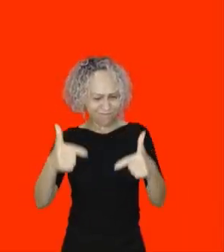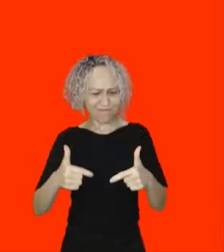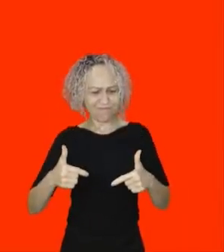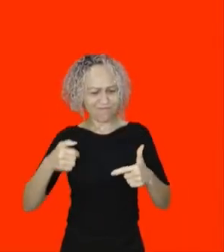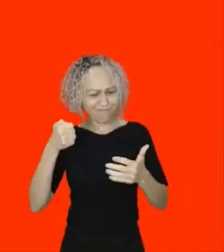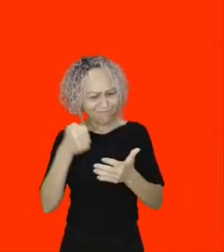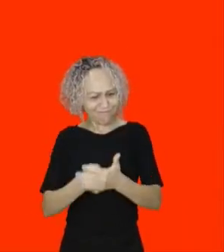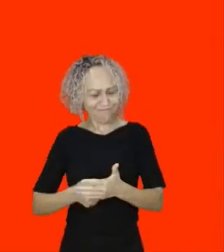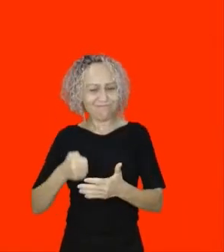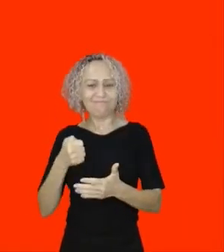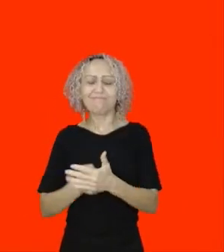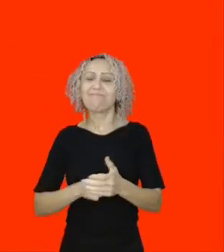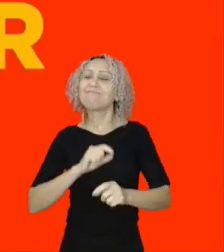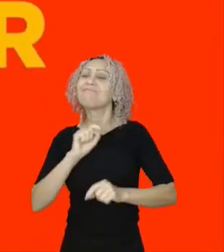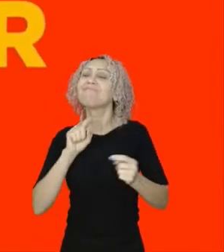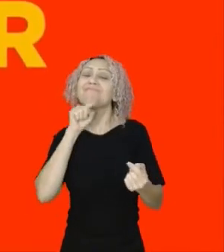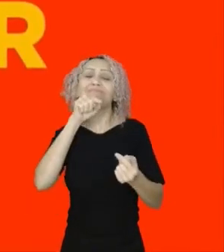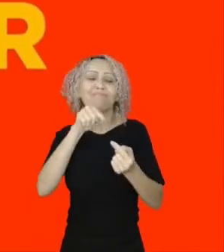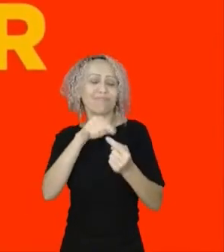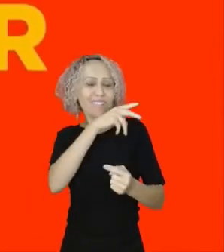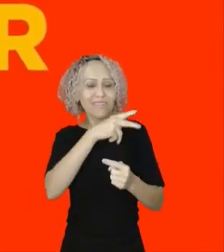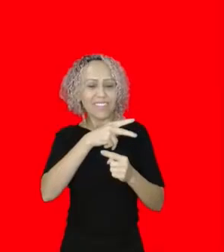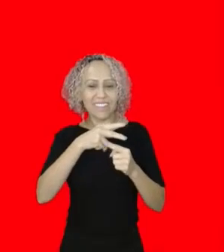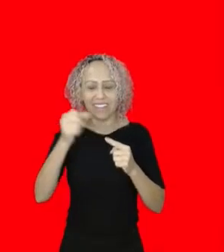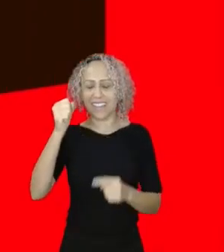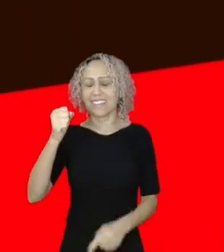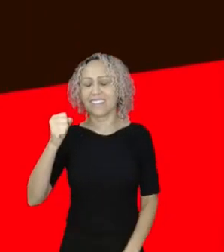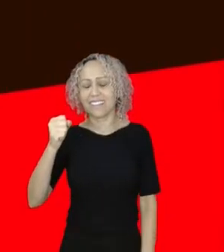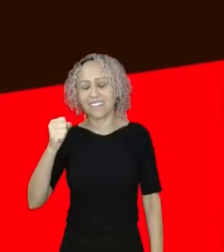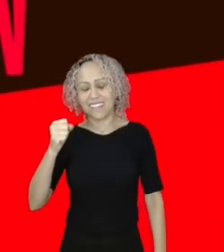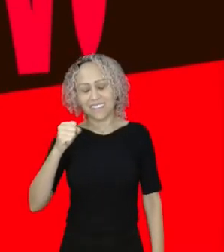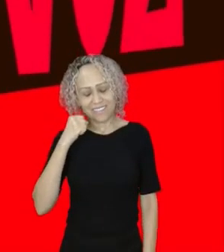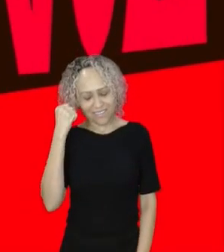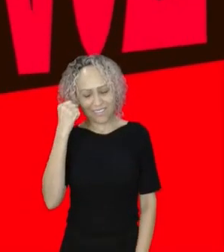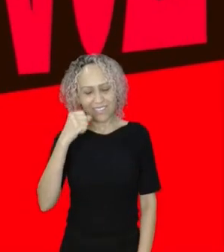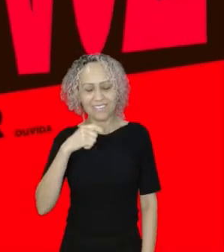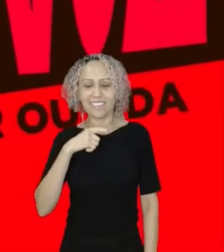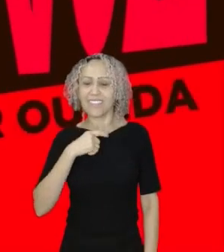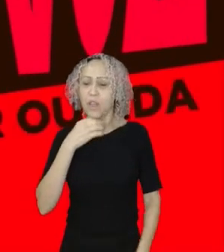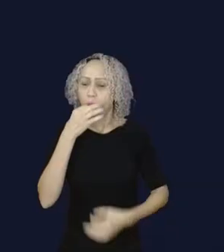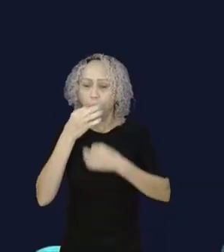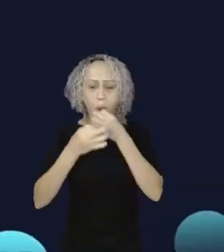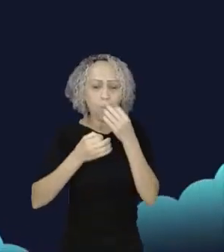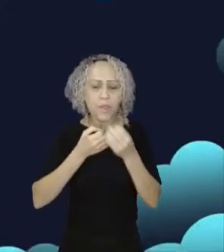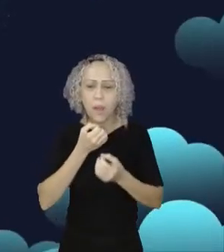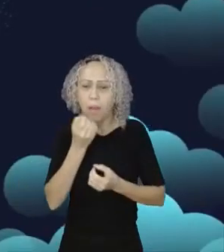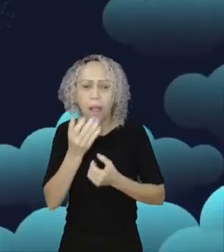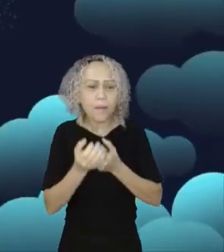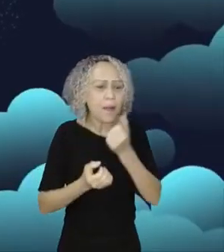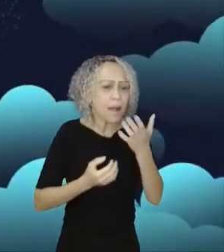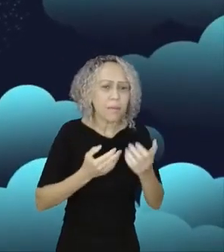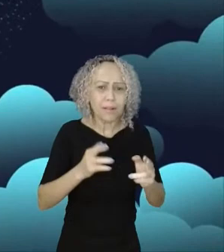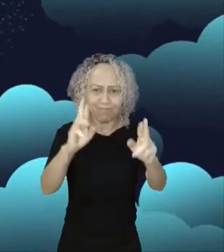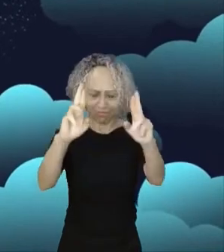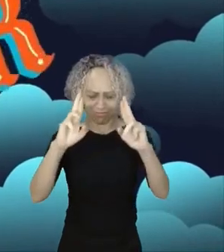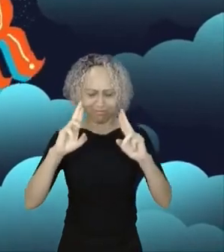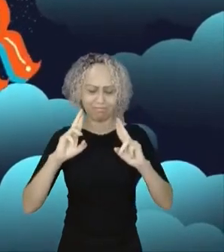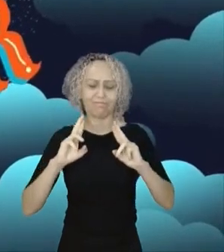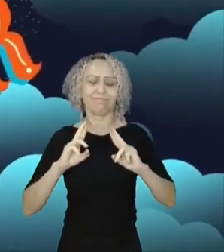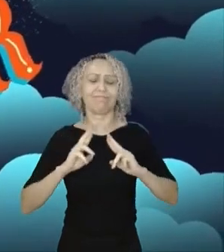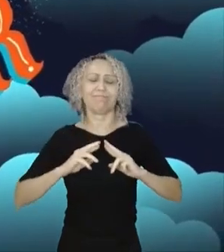sina, batalhando pra vencer. Tenho voz pra ser ouvida,